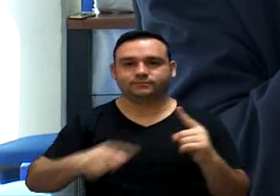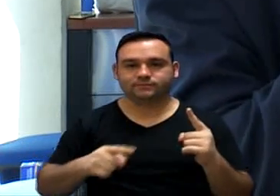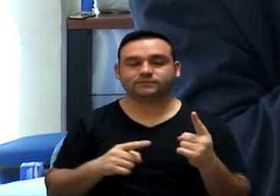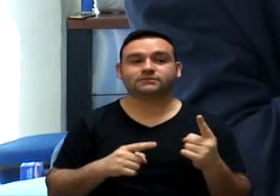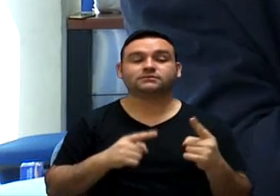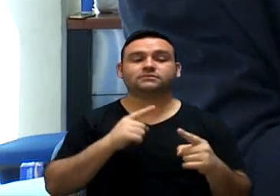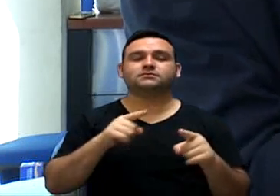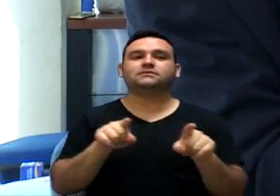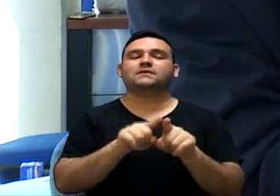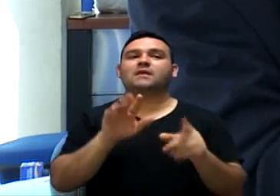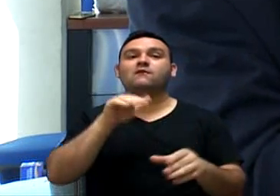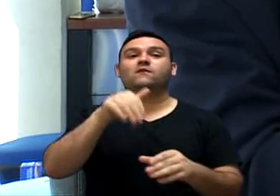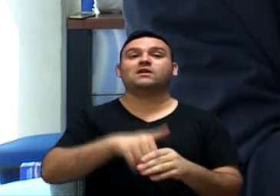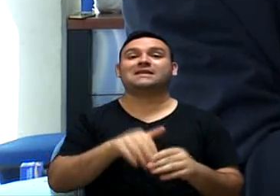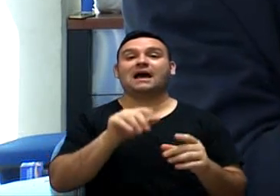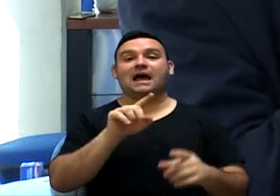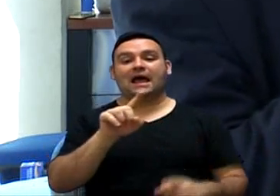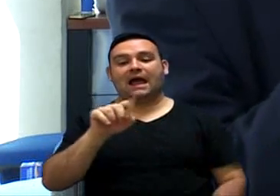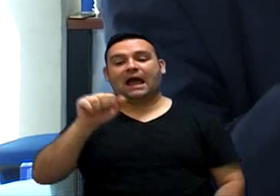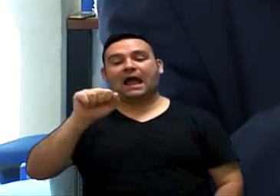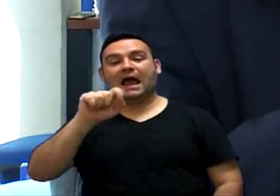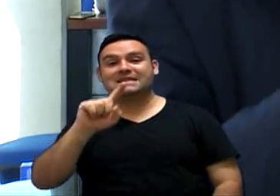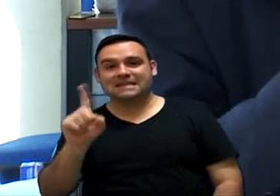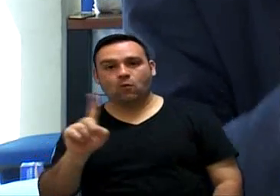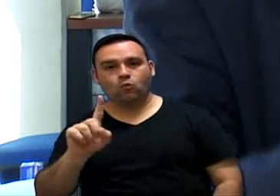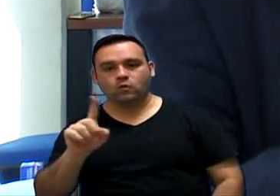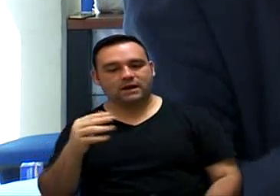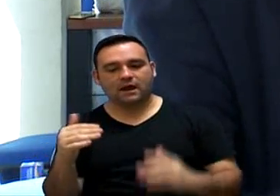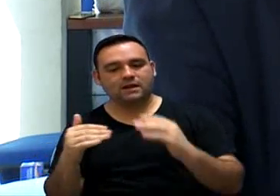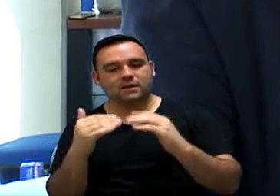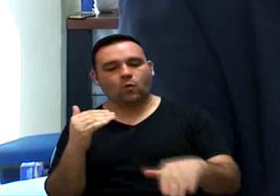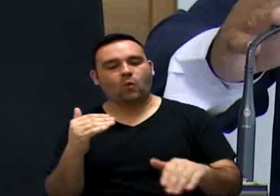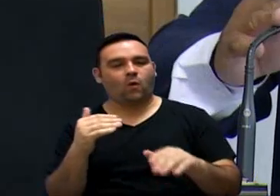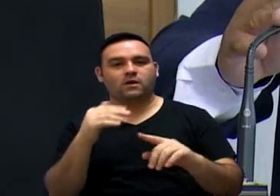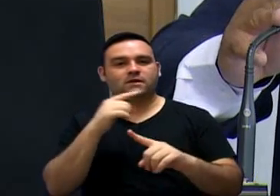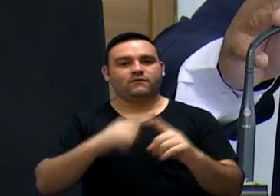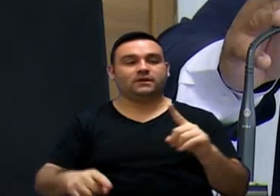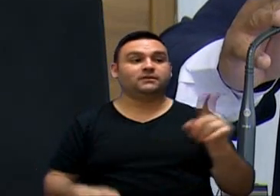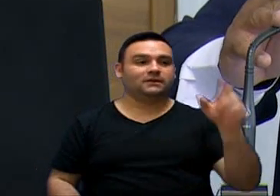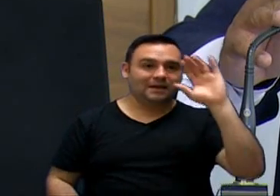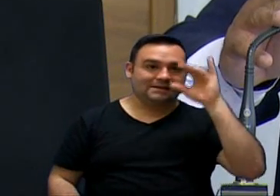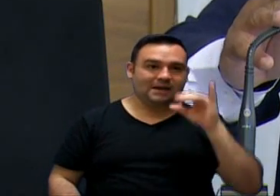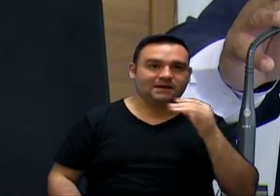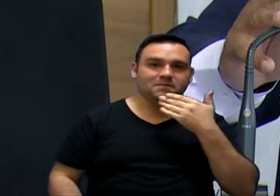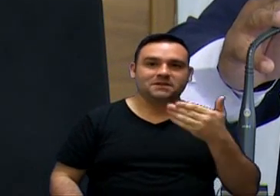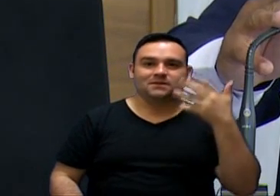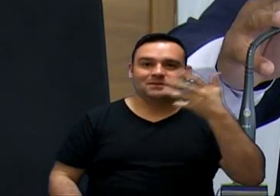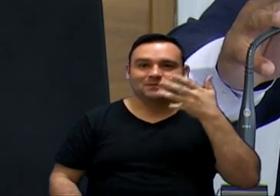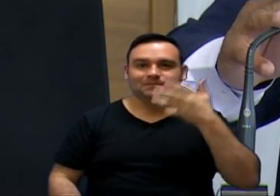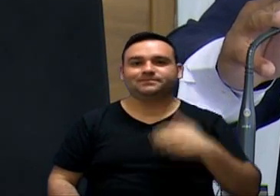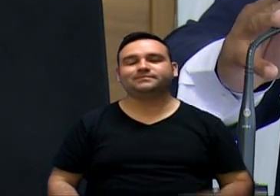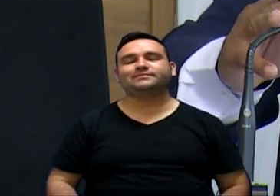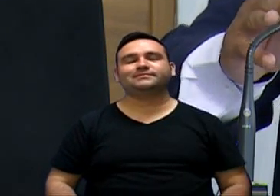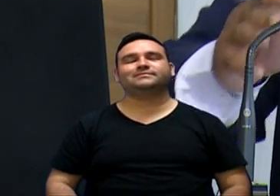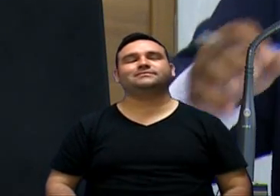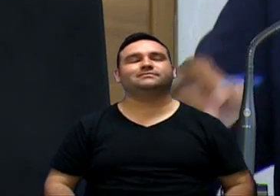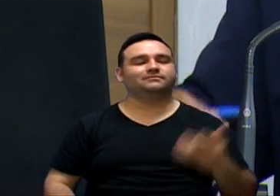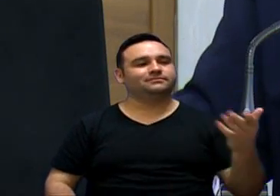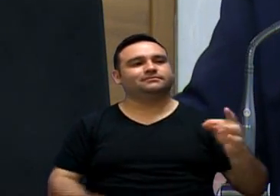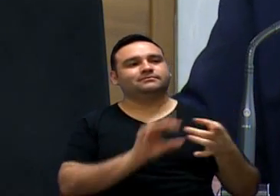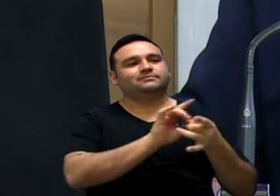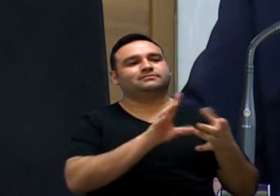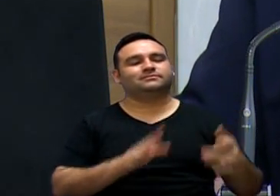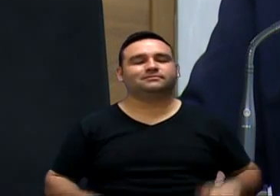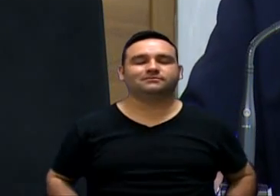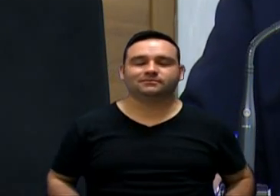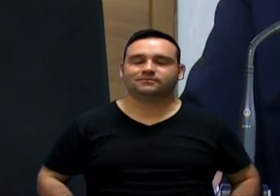veto, votando não ao veto. Não ao veto. A vereadora Yara também pediu a palavra. Vereadora Yara, por